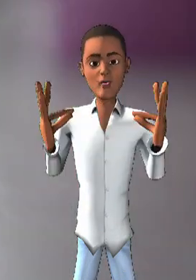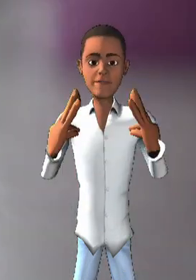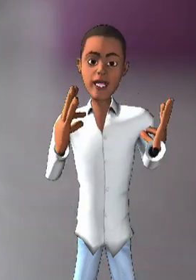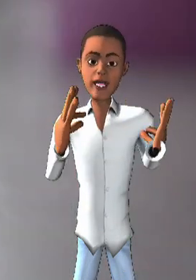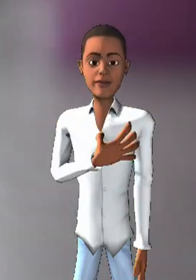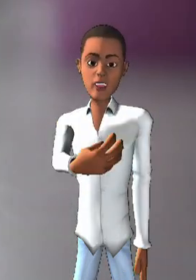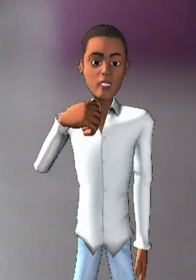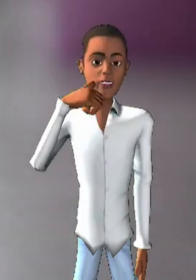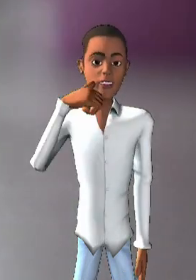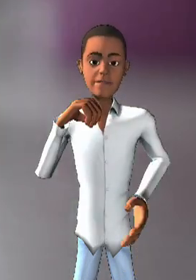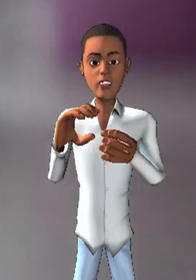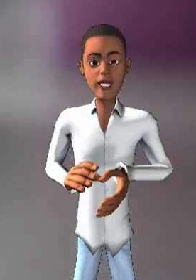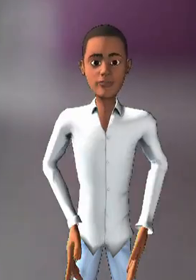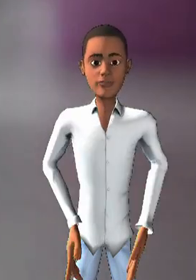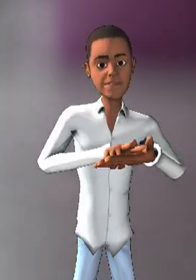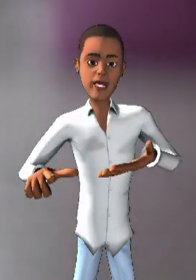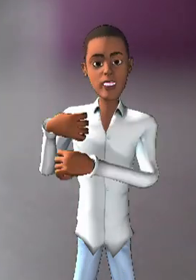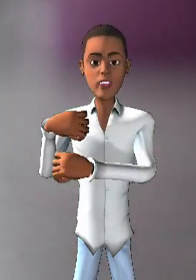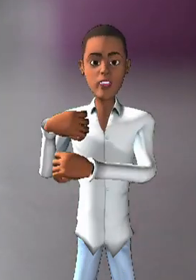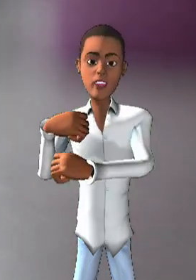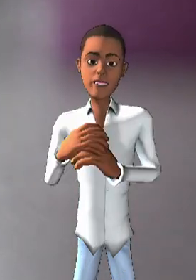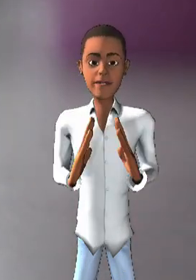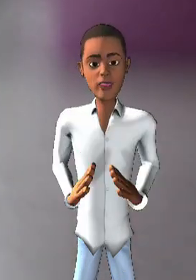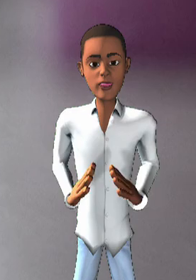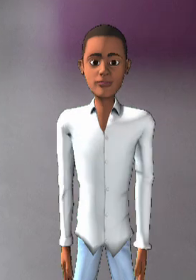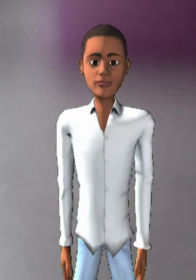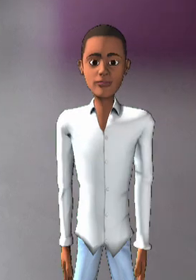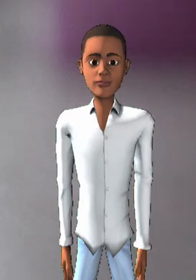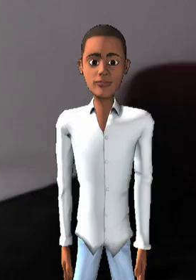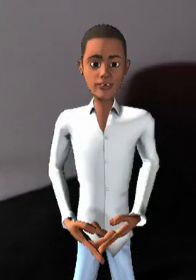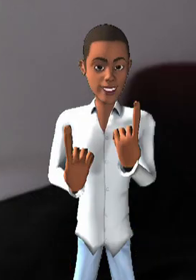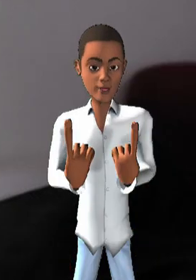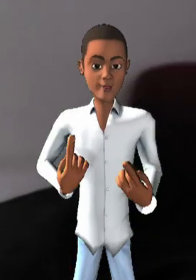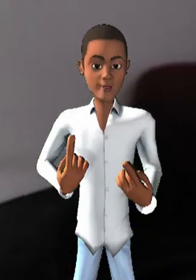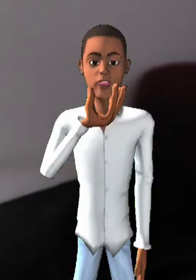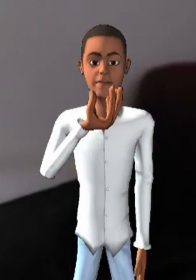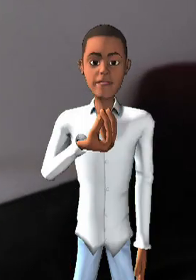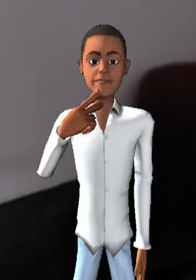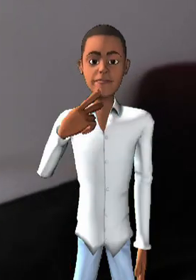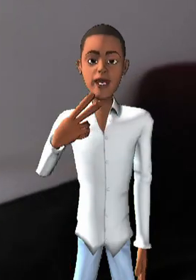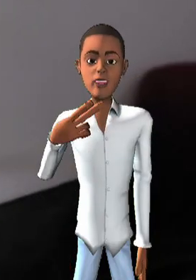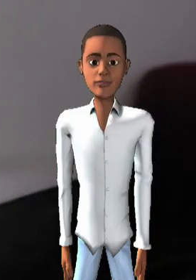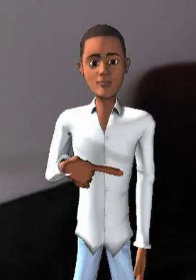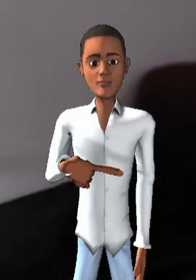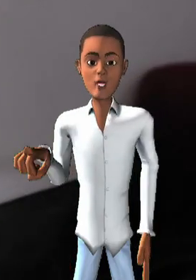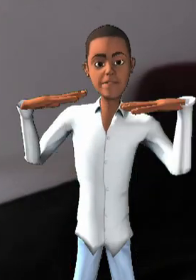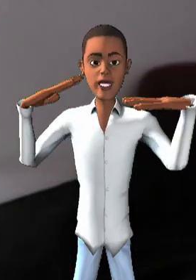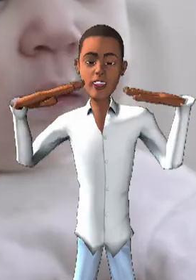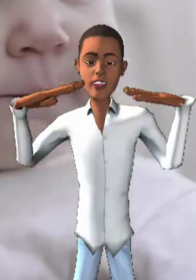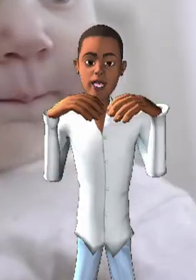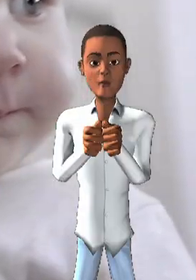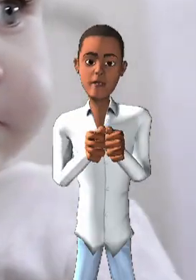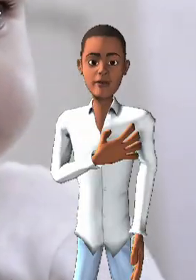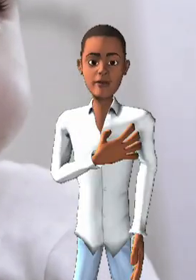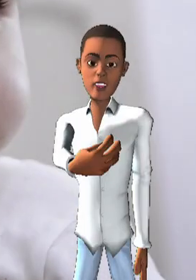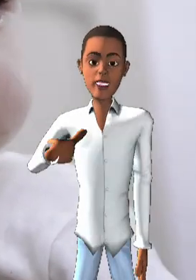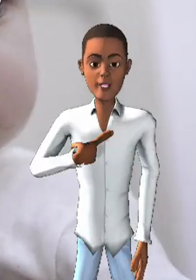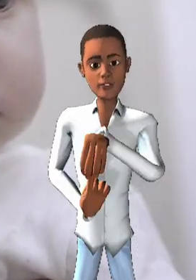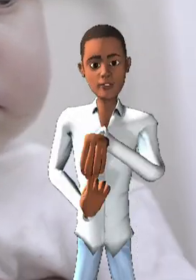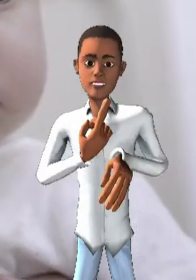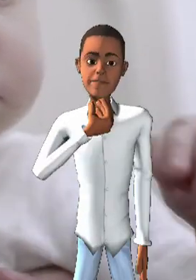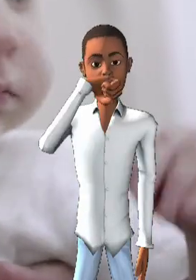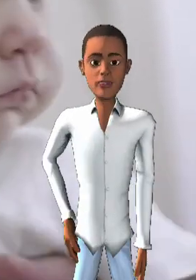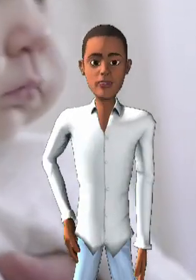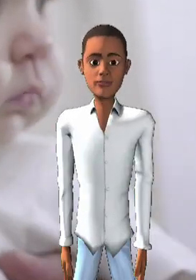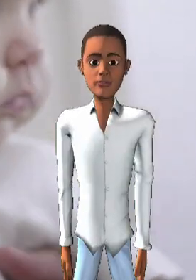seu companheiro, dos seus filhos, limpassem essa casa. Alguns homens que dão relato, eu vou pra pracinha com meu filho, eu sou o